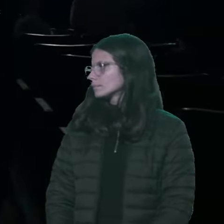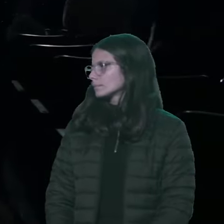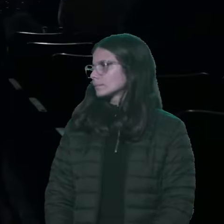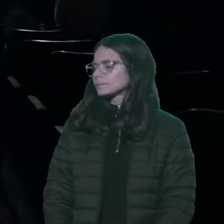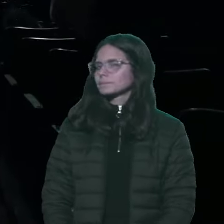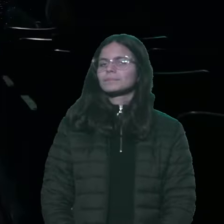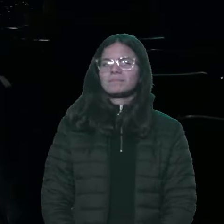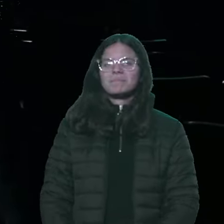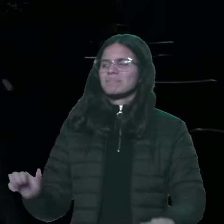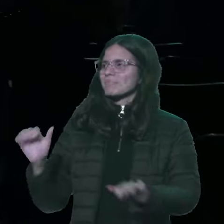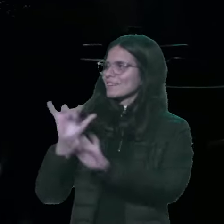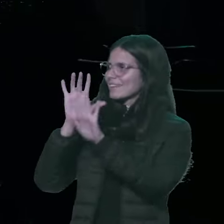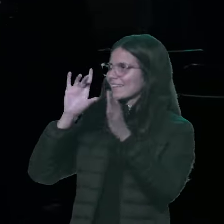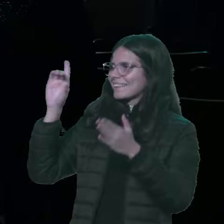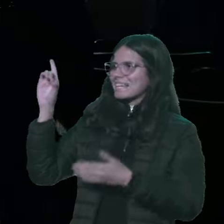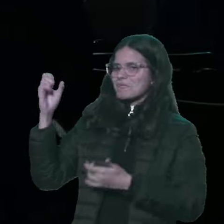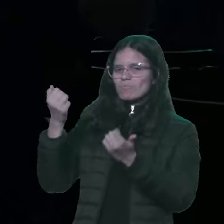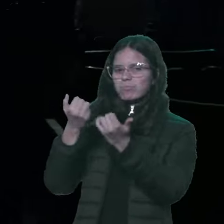Glória a Deus, quanta gente.